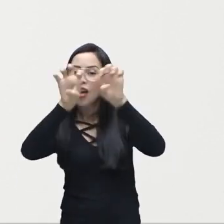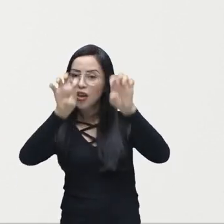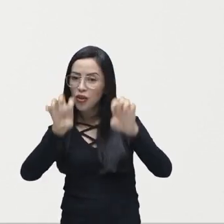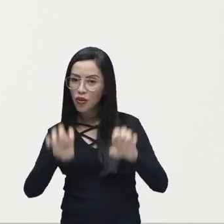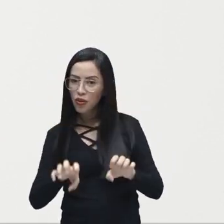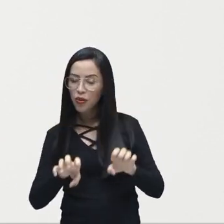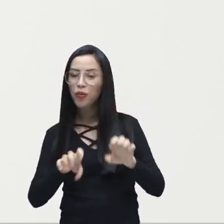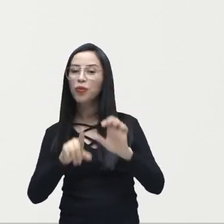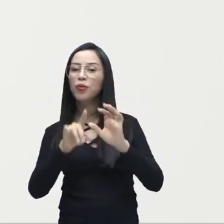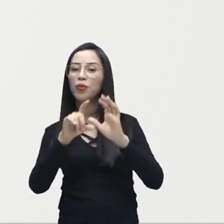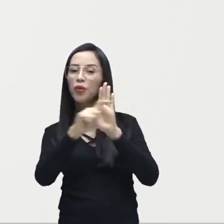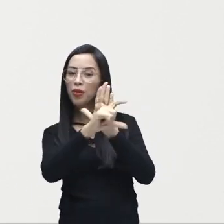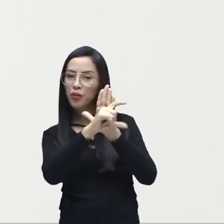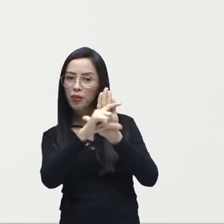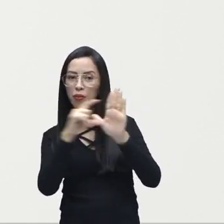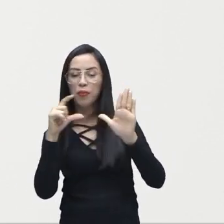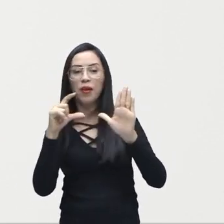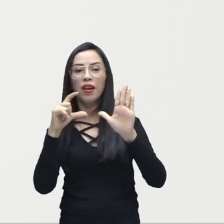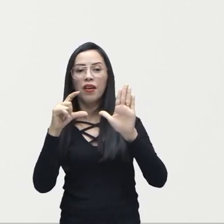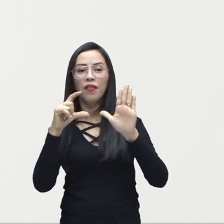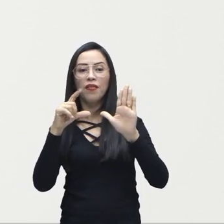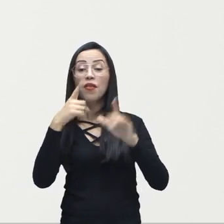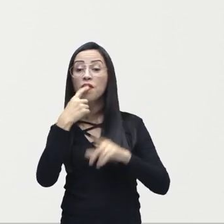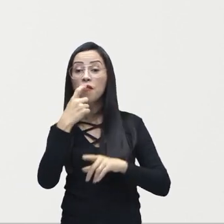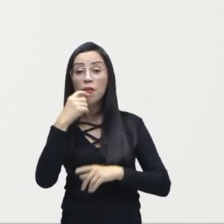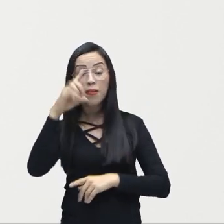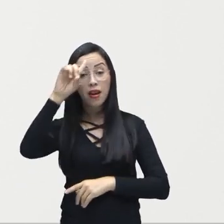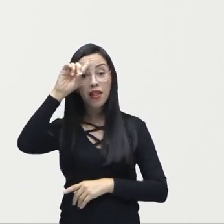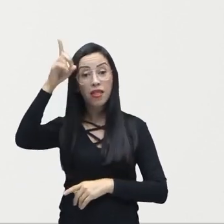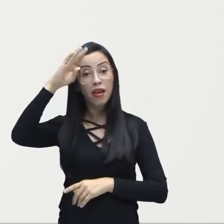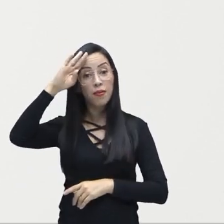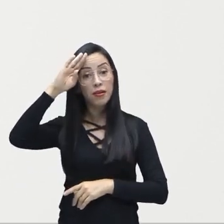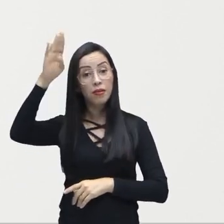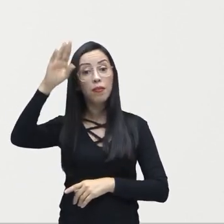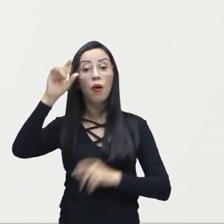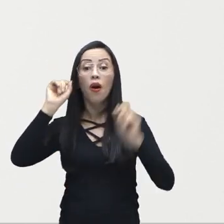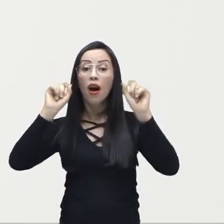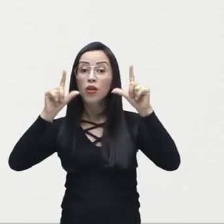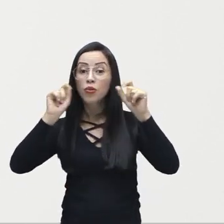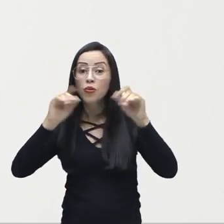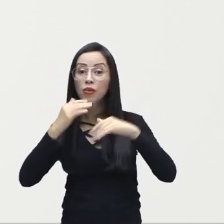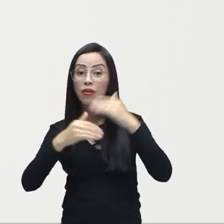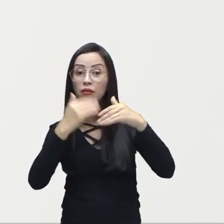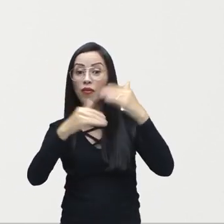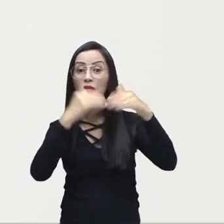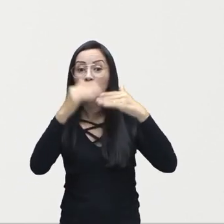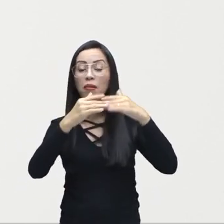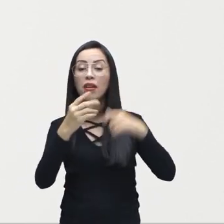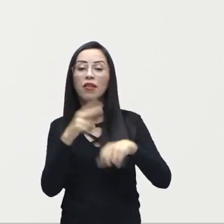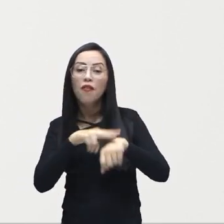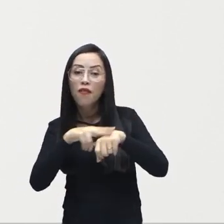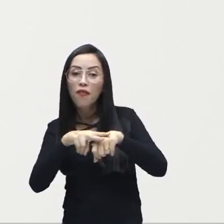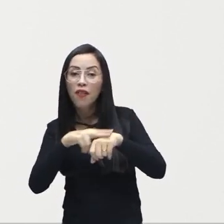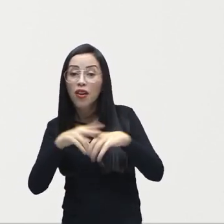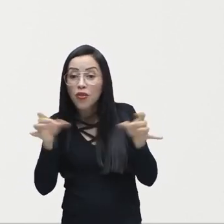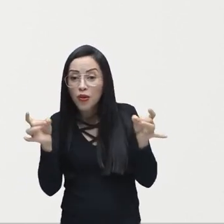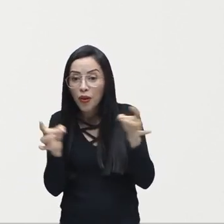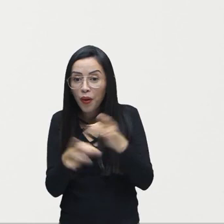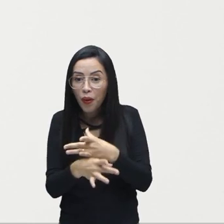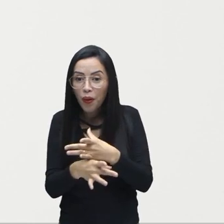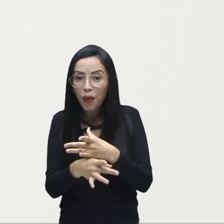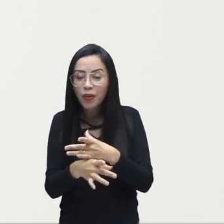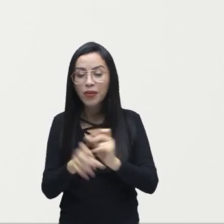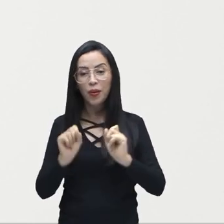ideia principal, o desenvolvimento e a finalização, a conclusão. Tudo bem? Vamos lá ver o